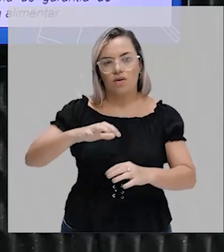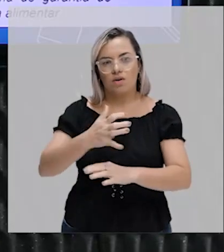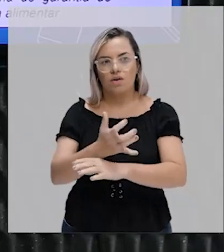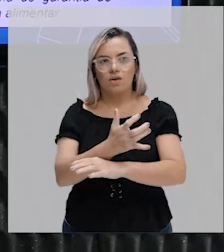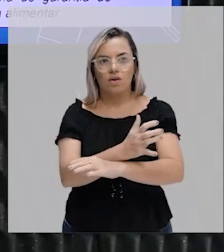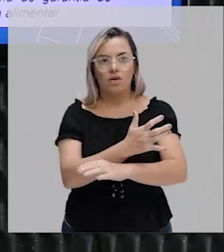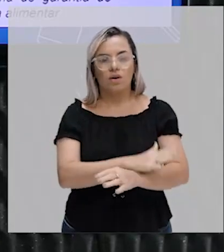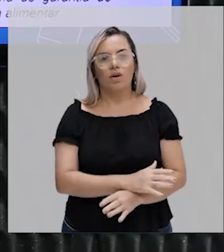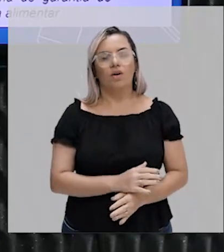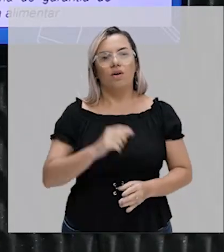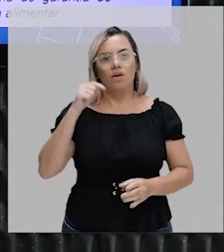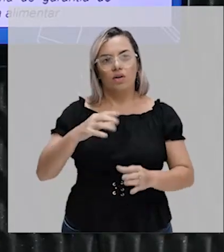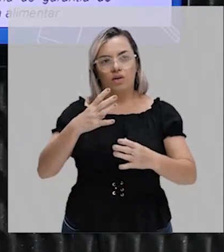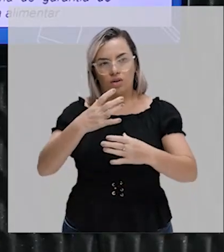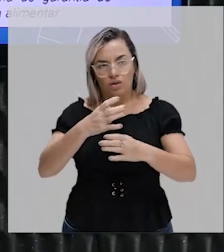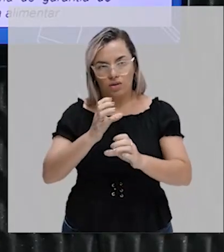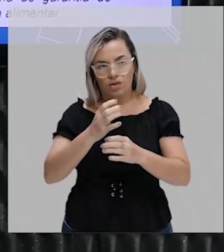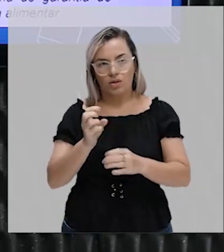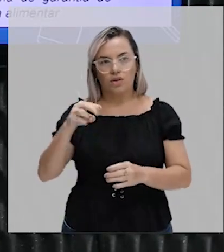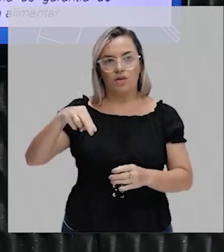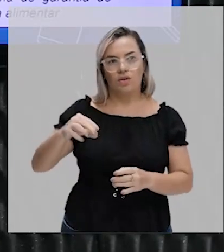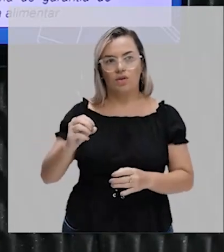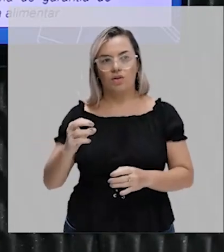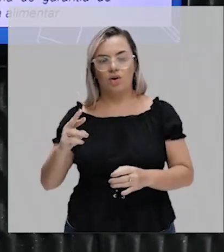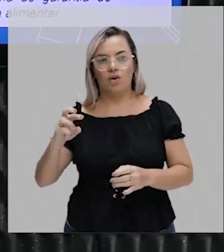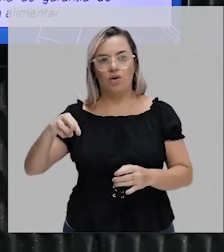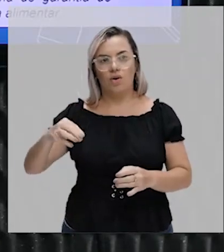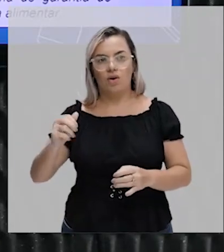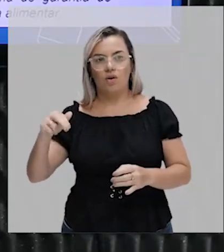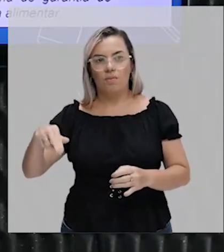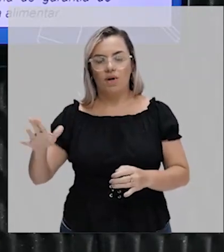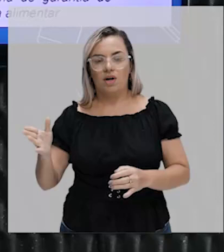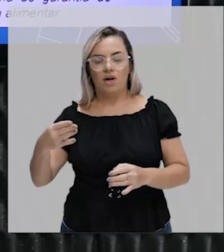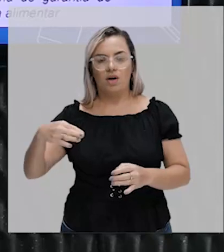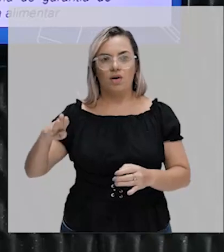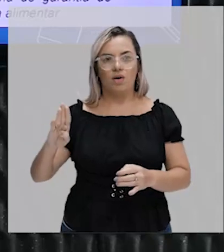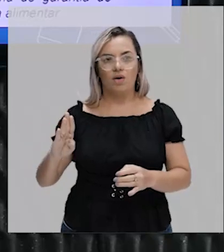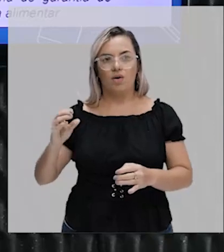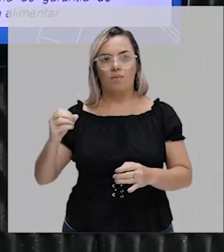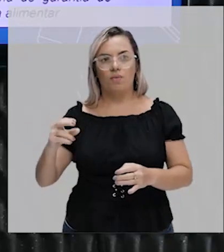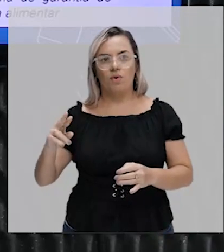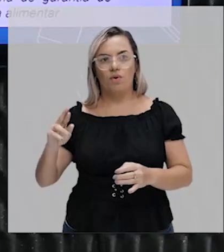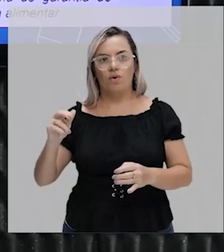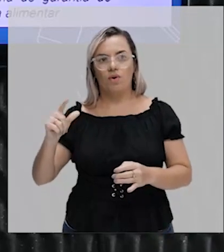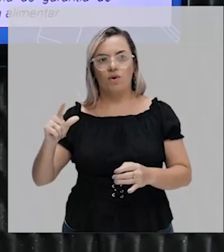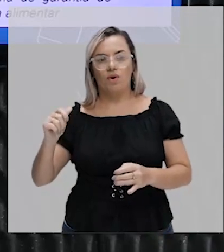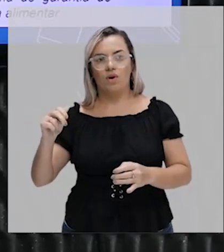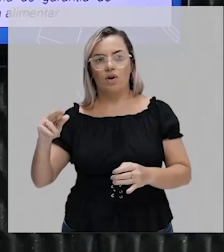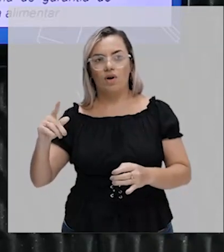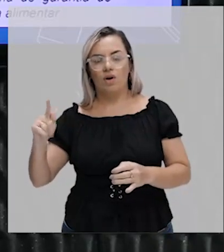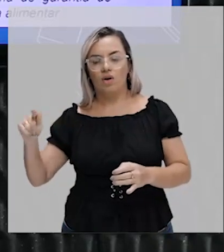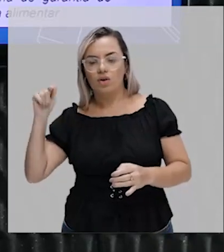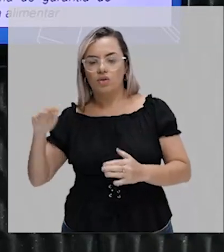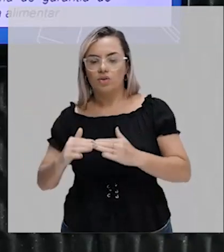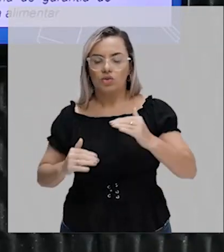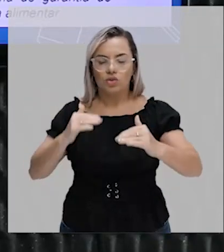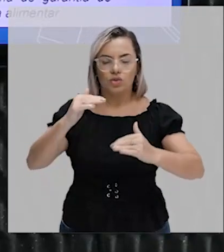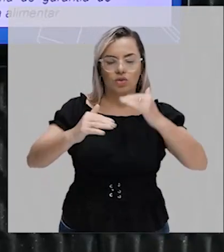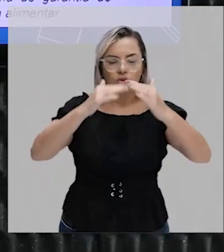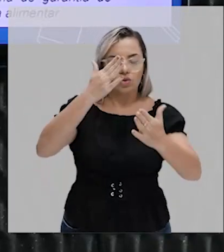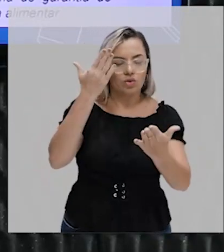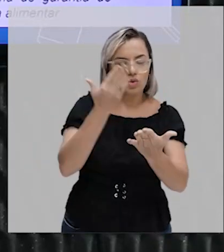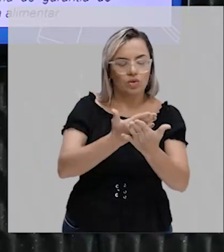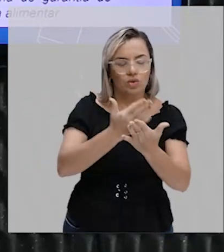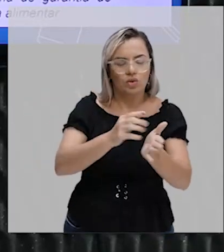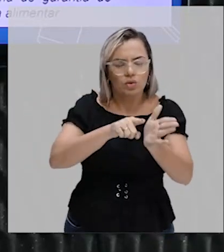Borlaug, tá certo, que foi considerado aí o pai da Revolução Verde, onde ele vai desenvolver estudos e pesquisas científicas,